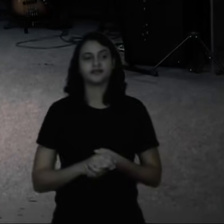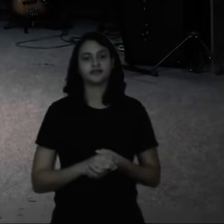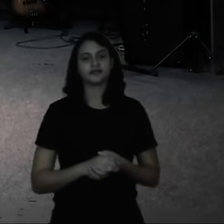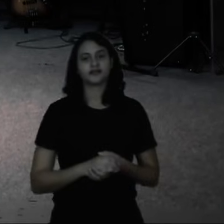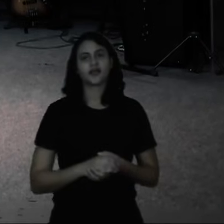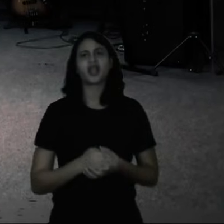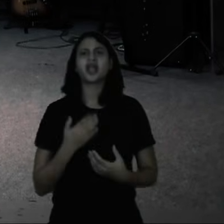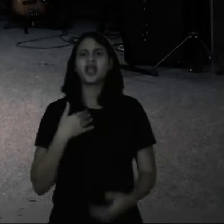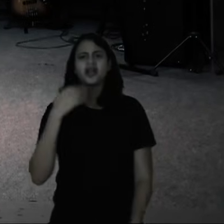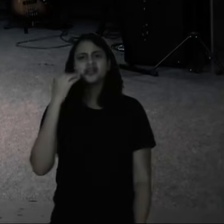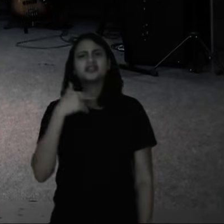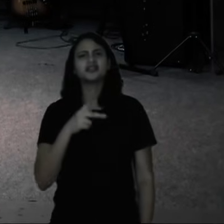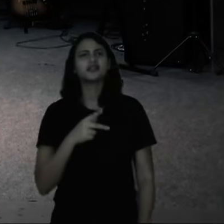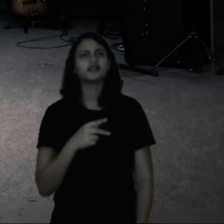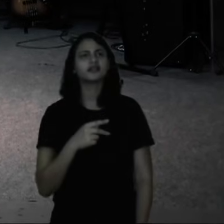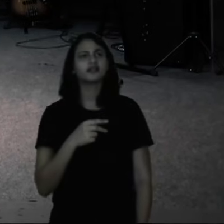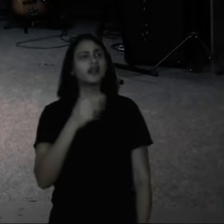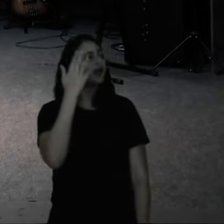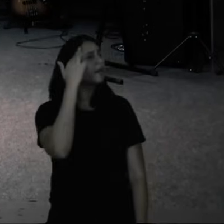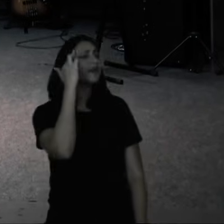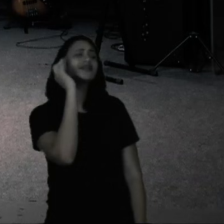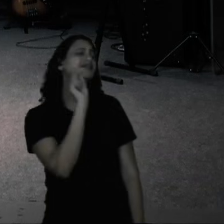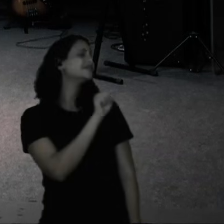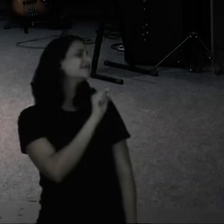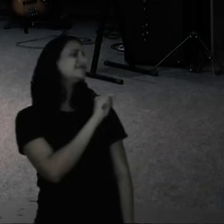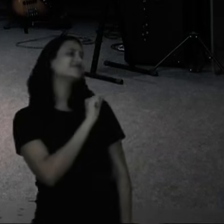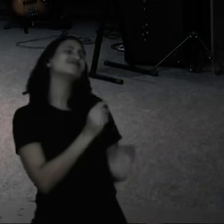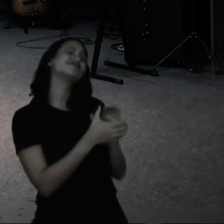Aí eu digo: pensando em você.